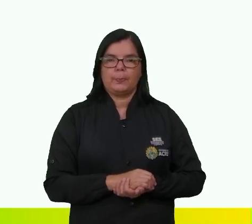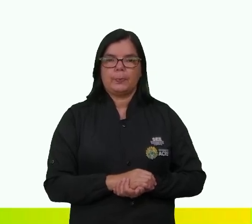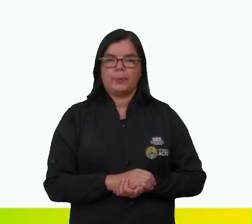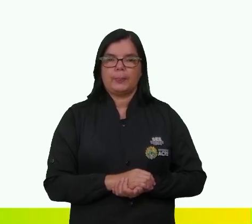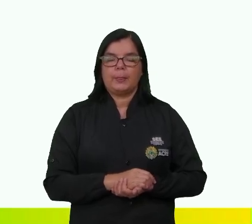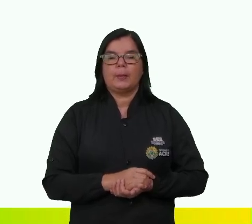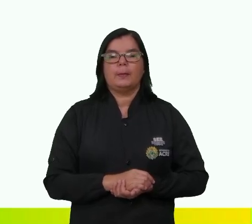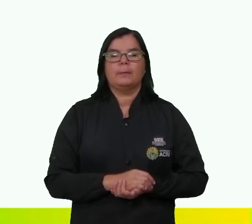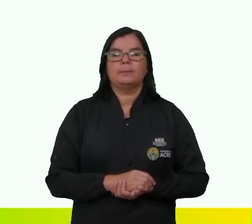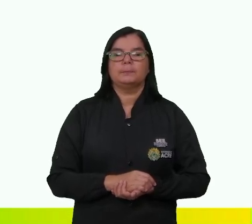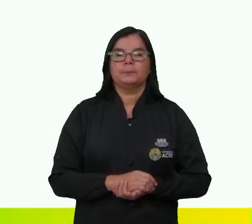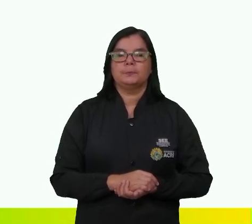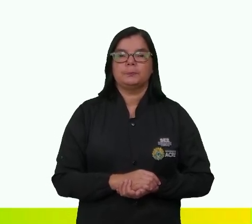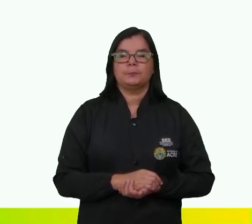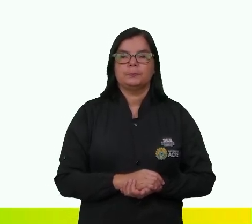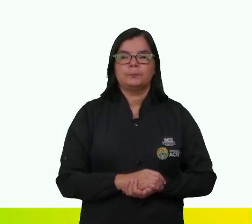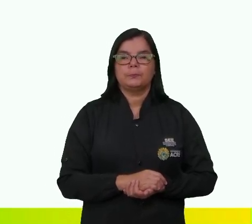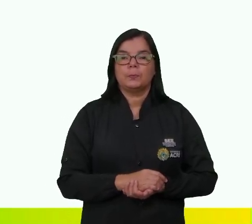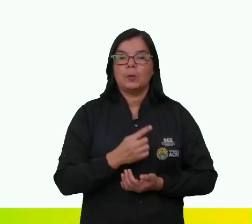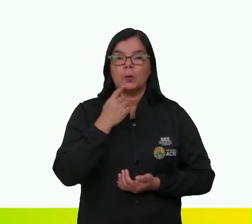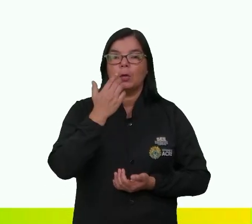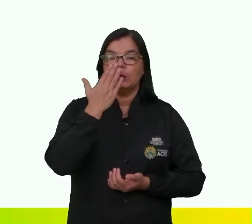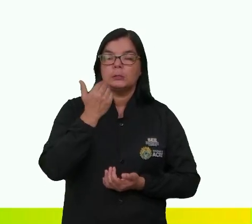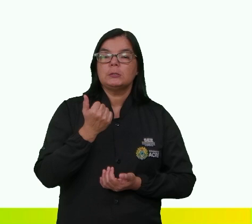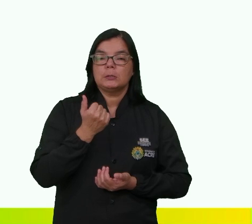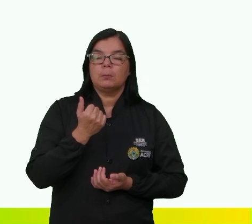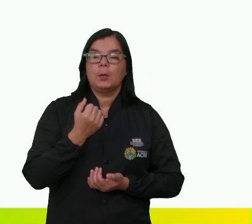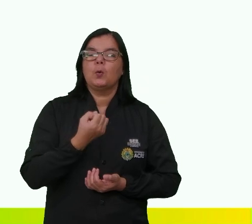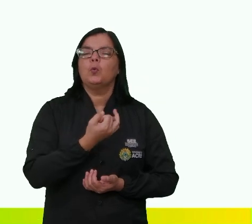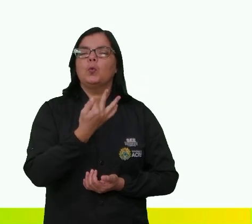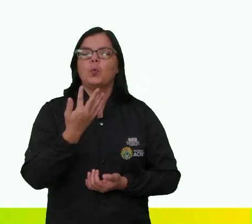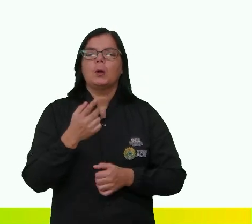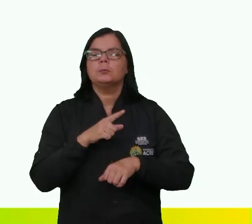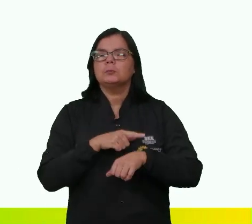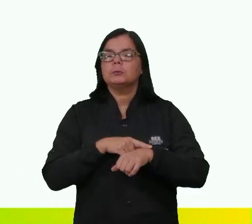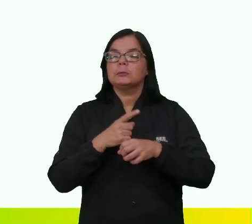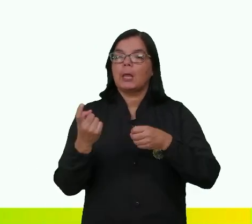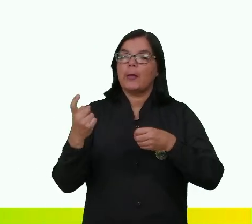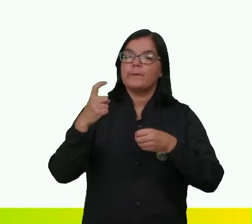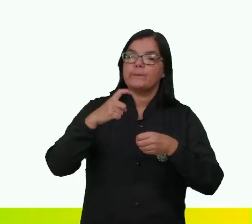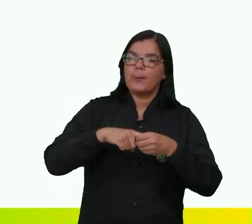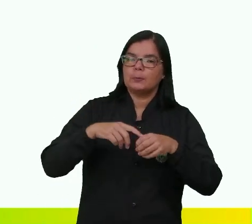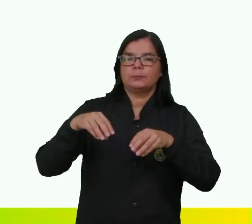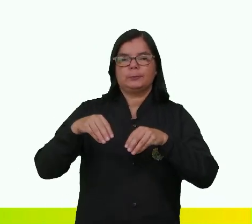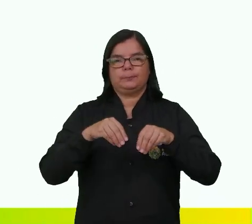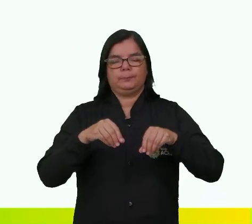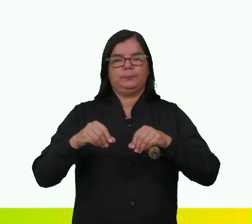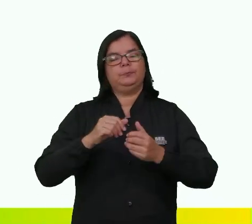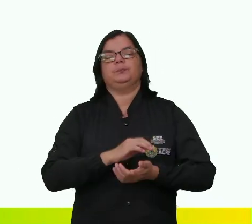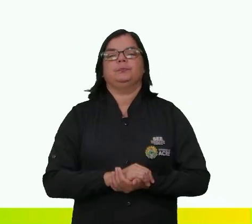Então, vamos lá. Eu quero saber após quanto tempo ela volta ao Sol.